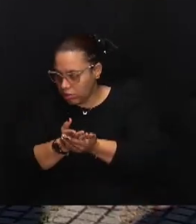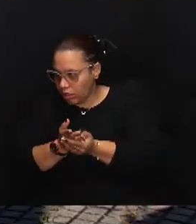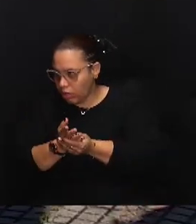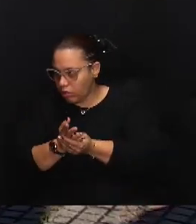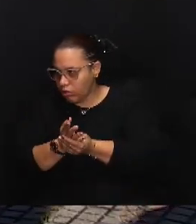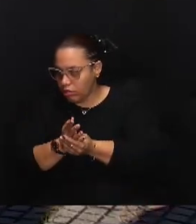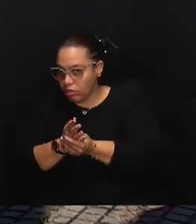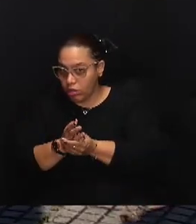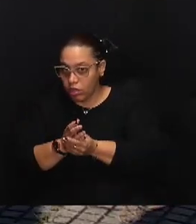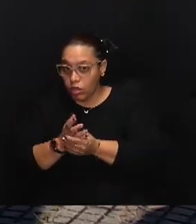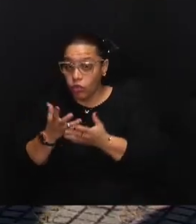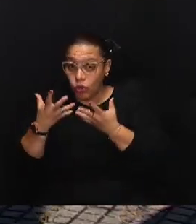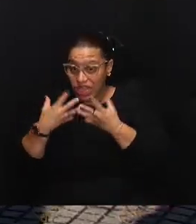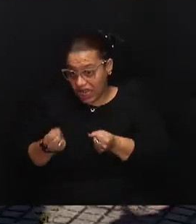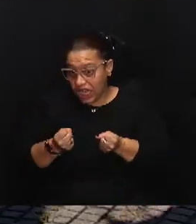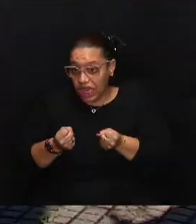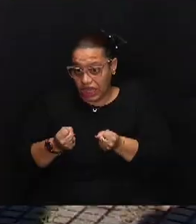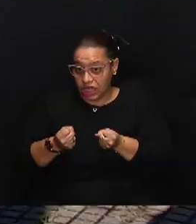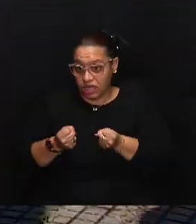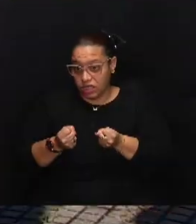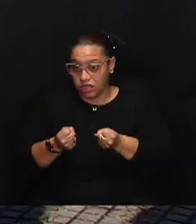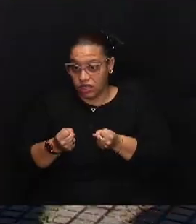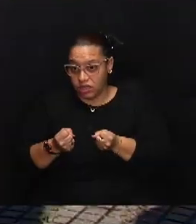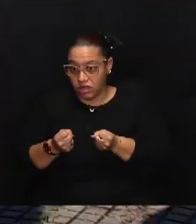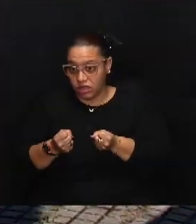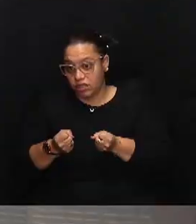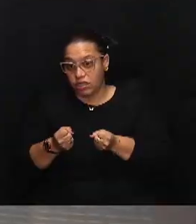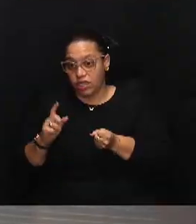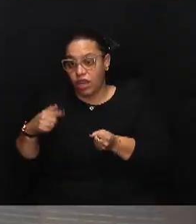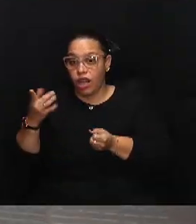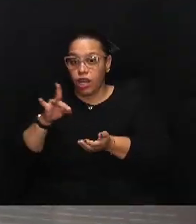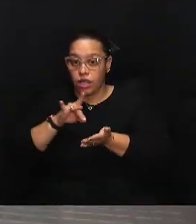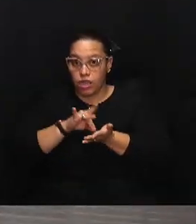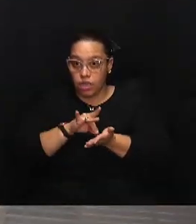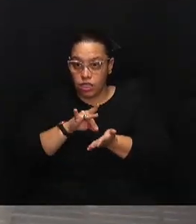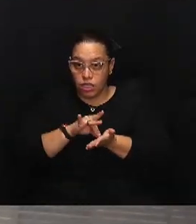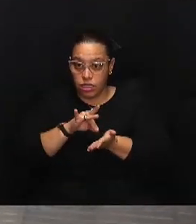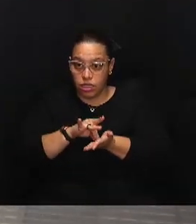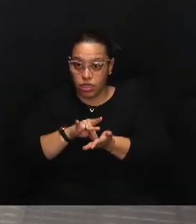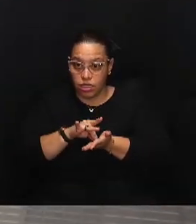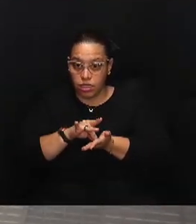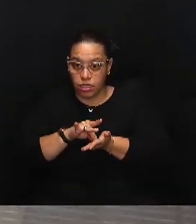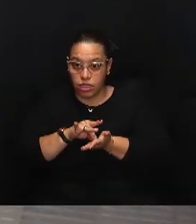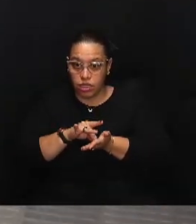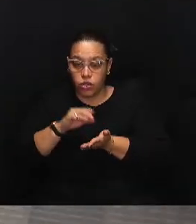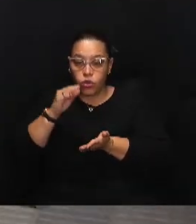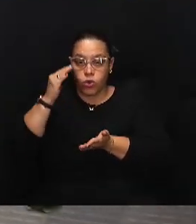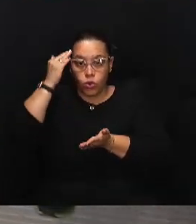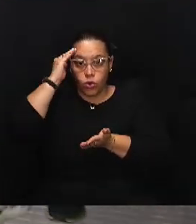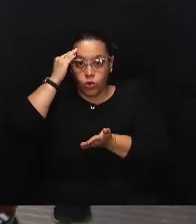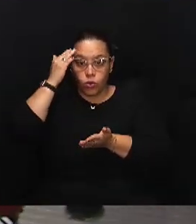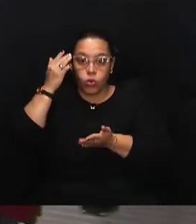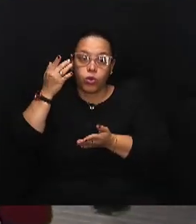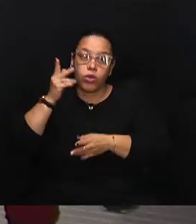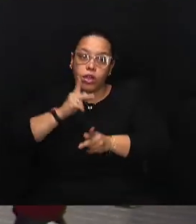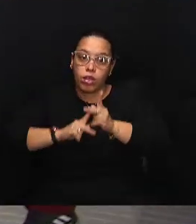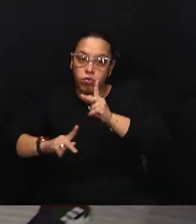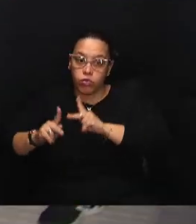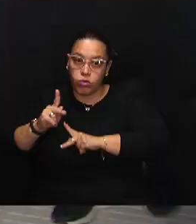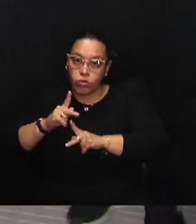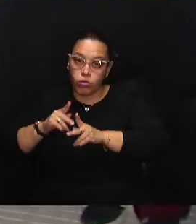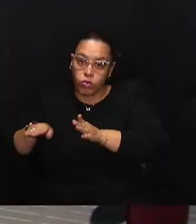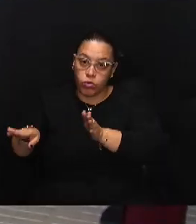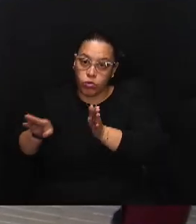estágio de convencimento, né? A lei, na verdade, ela resulta do interesse da população em